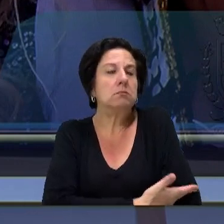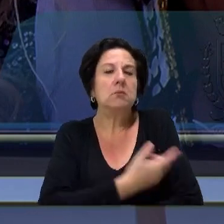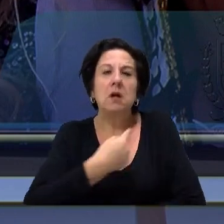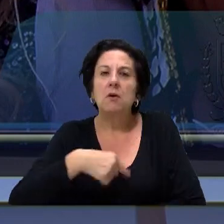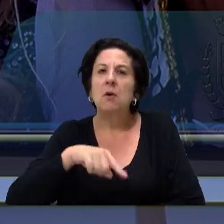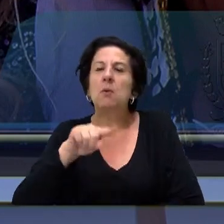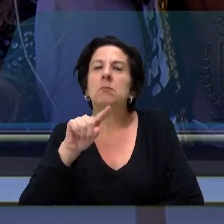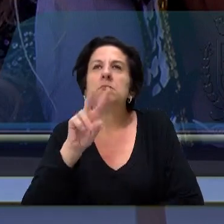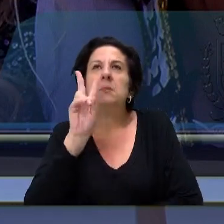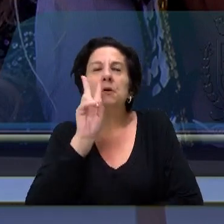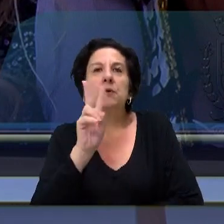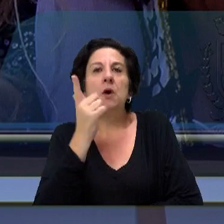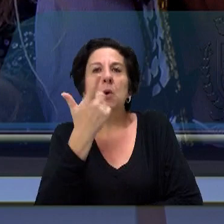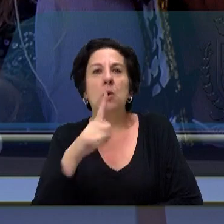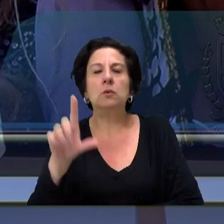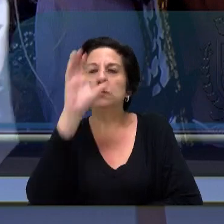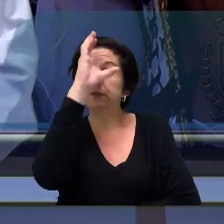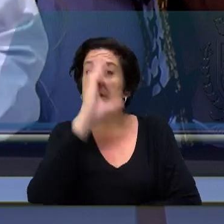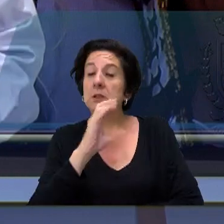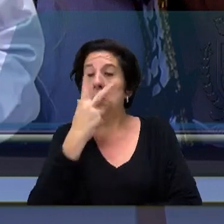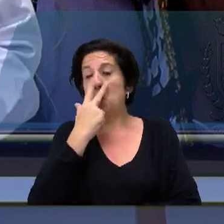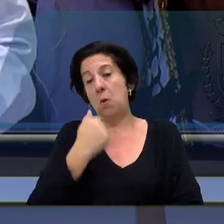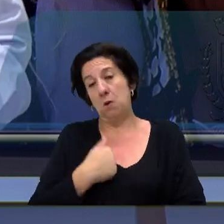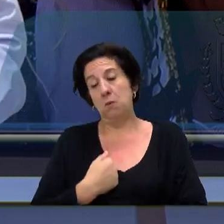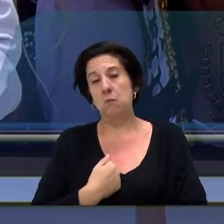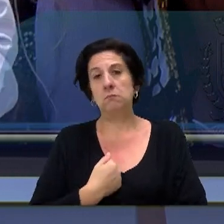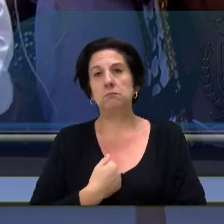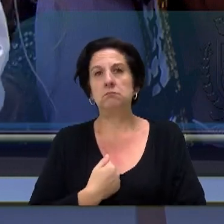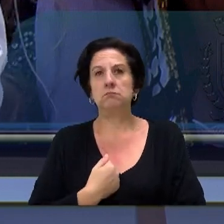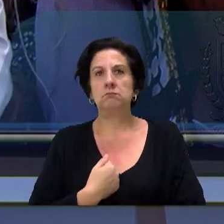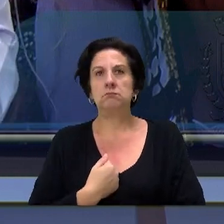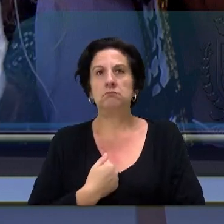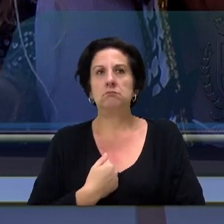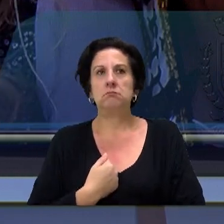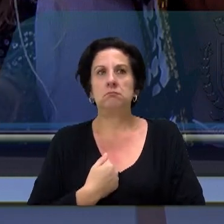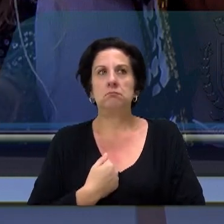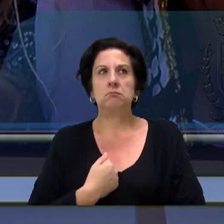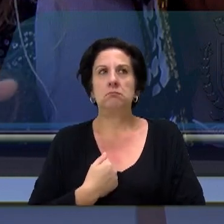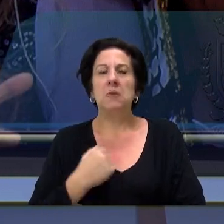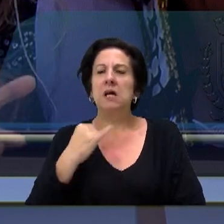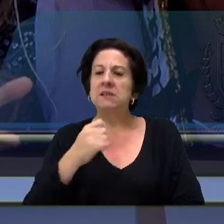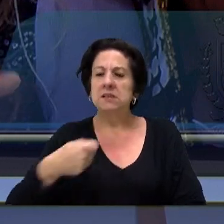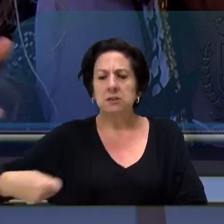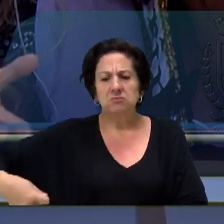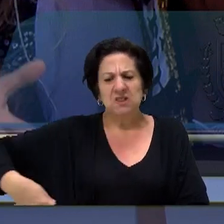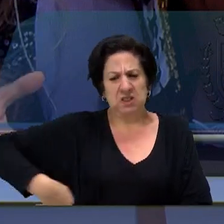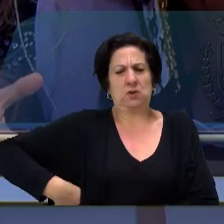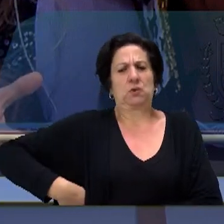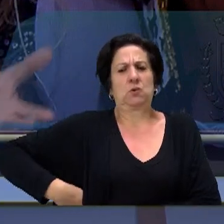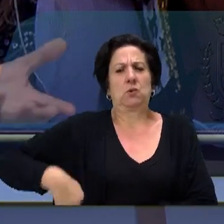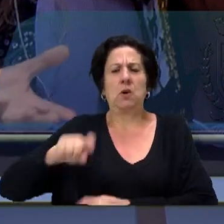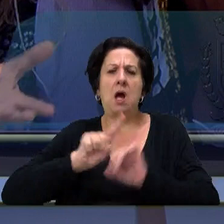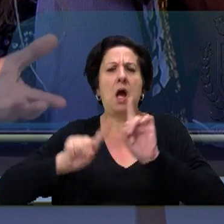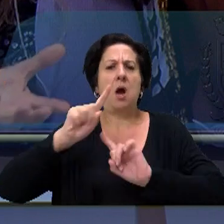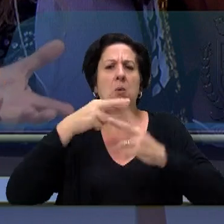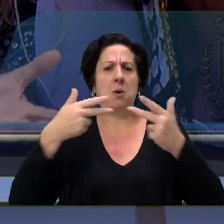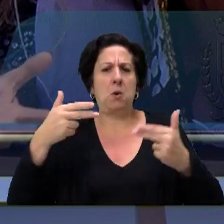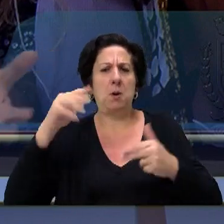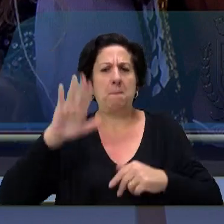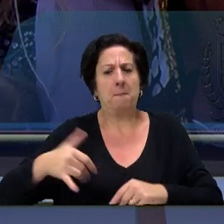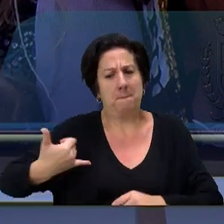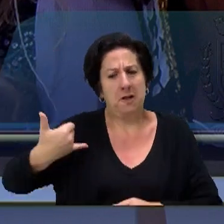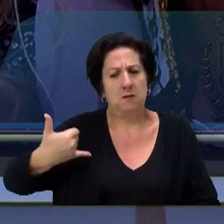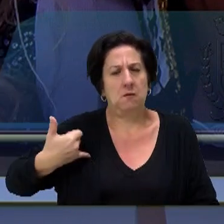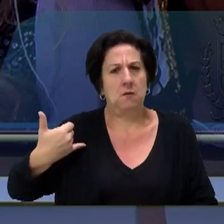vamos para o outro lado. Um cidadão que nem eu, se tomar uma estocada de um menor, um vagabundo aí de menos de 18